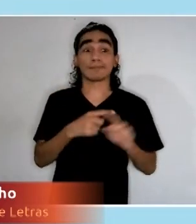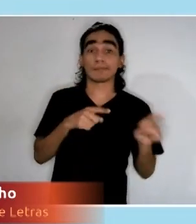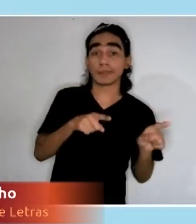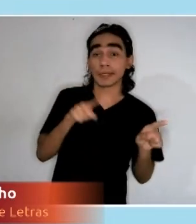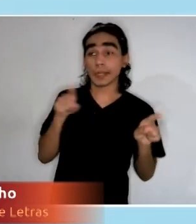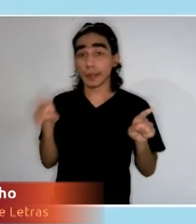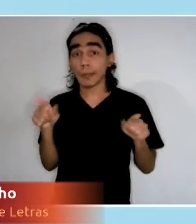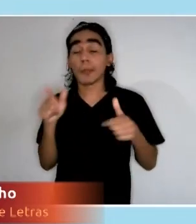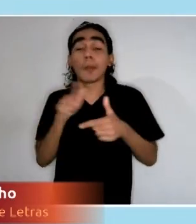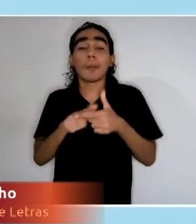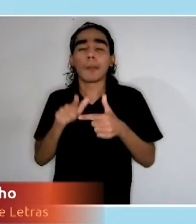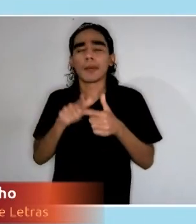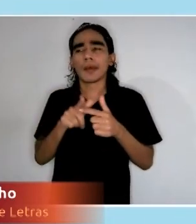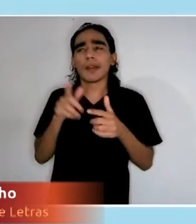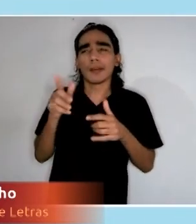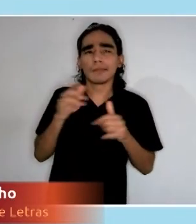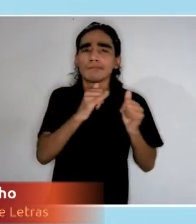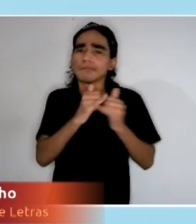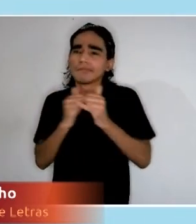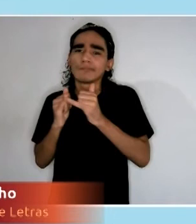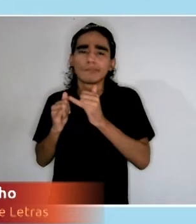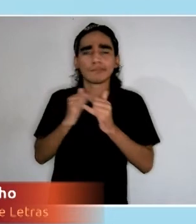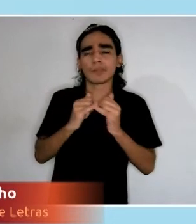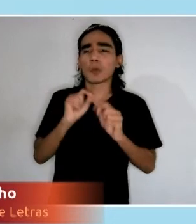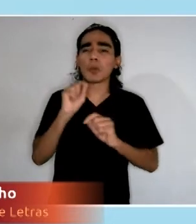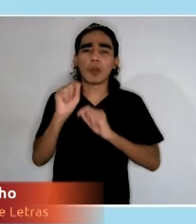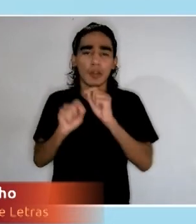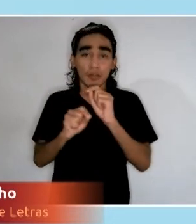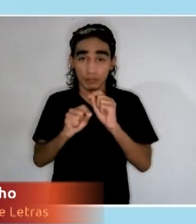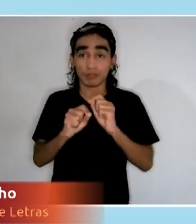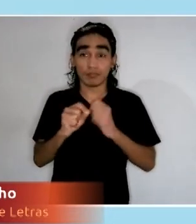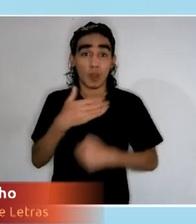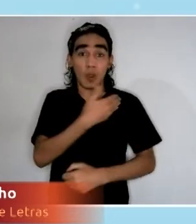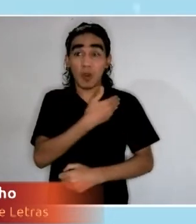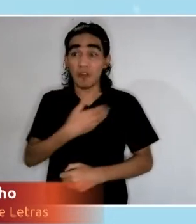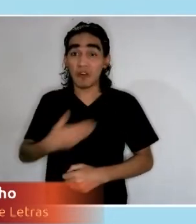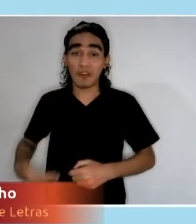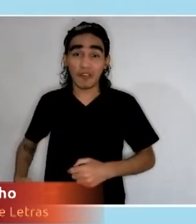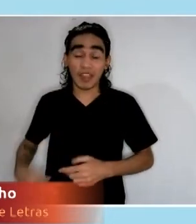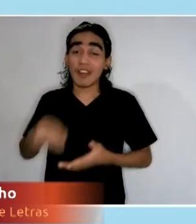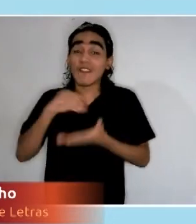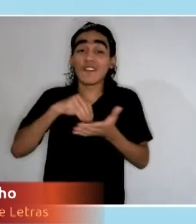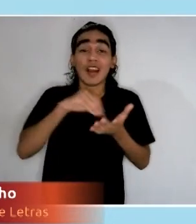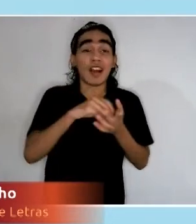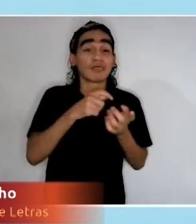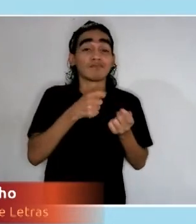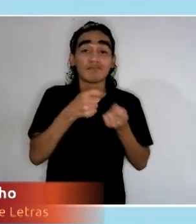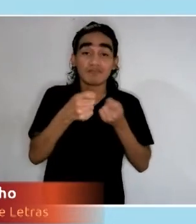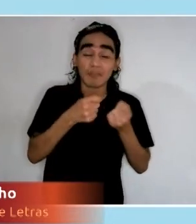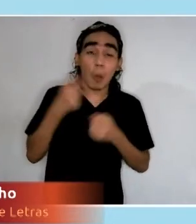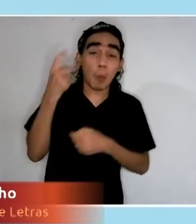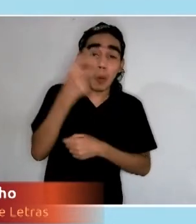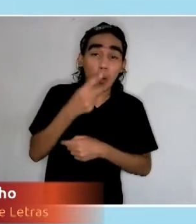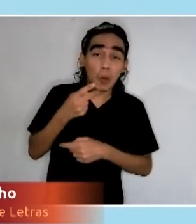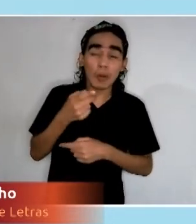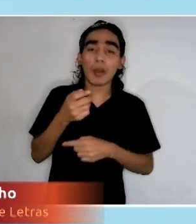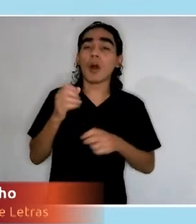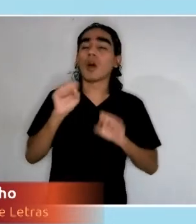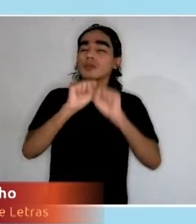são semelhantes, né? É a ausência de Estado, é um sistema de desenvolvimento de produção e consumo de